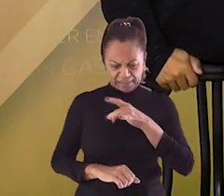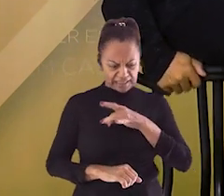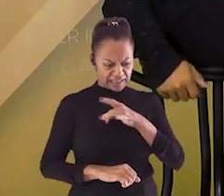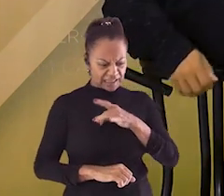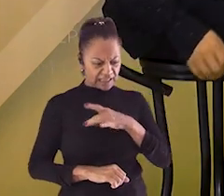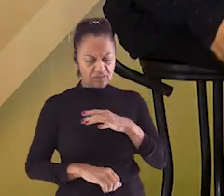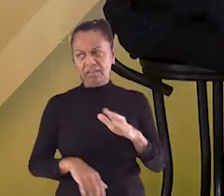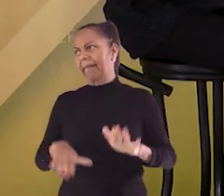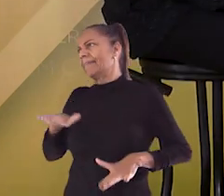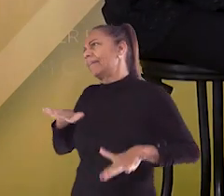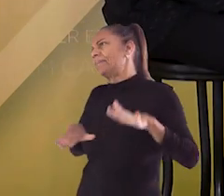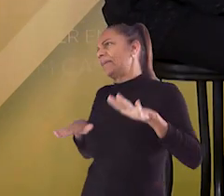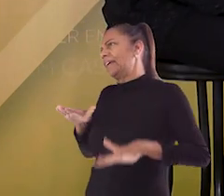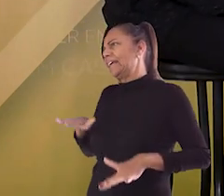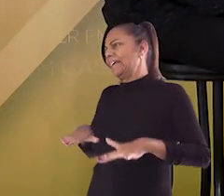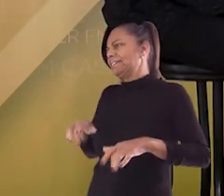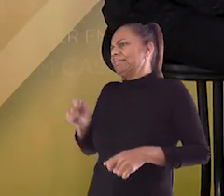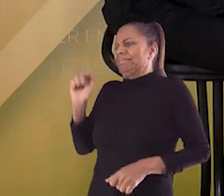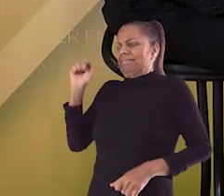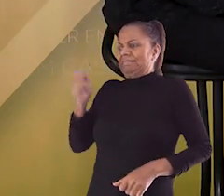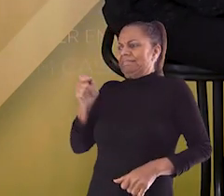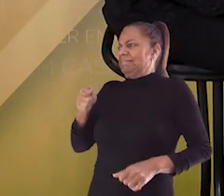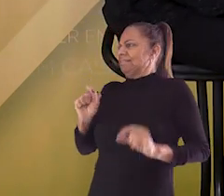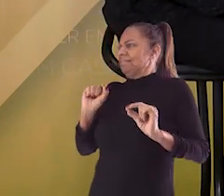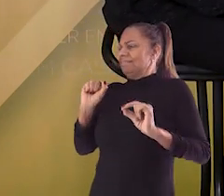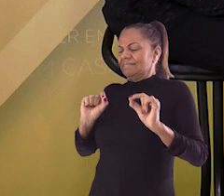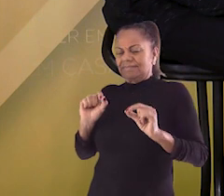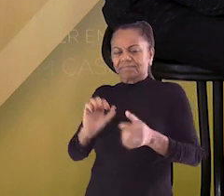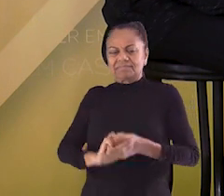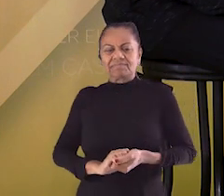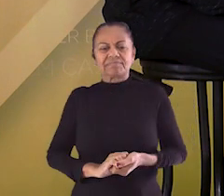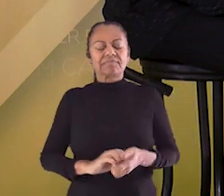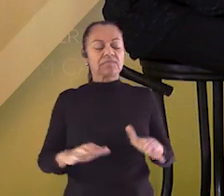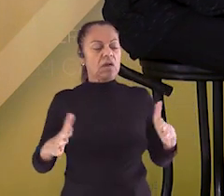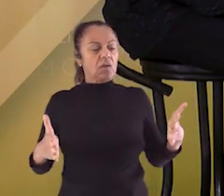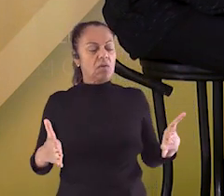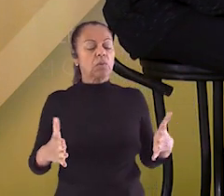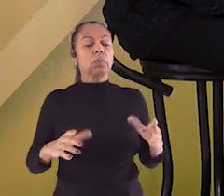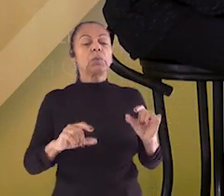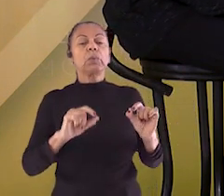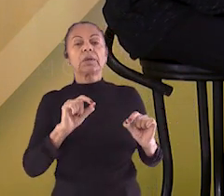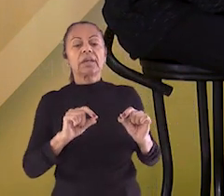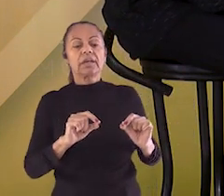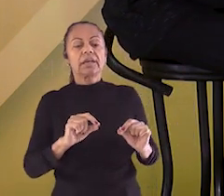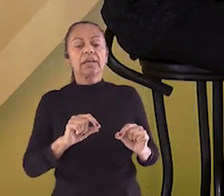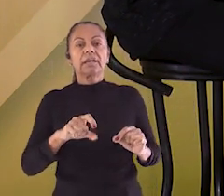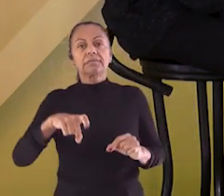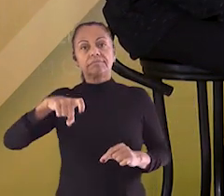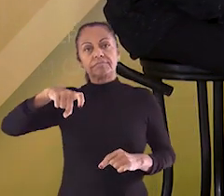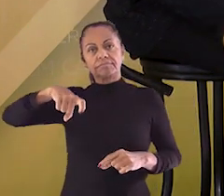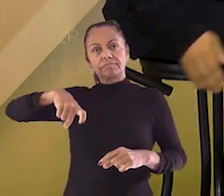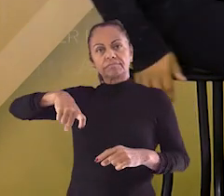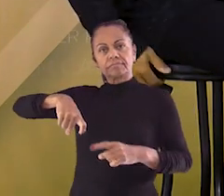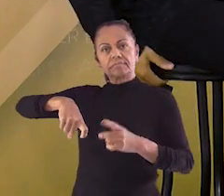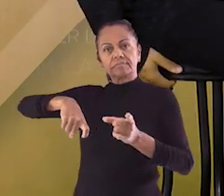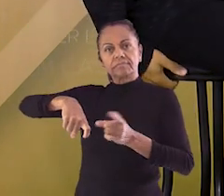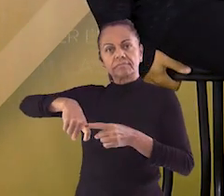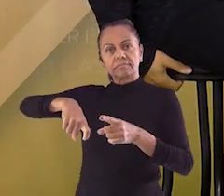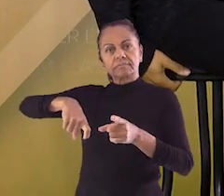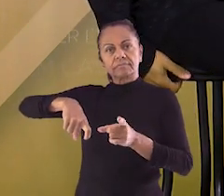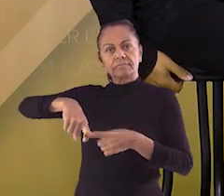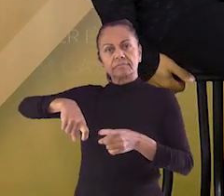Então. Tá com medo, Stefano? Depende do que você vai fazer com isso. Olha só. A ideia aqui